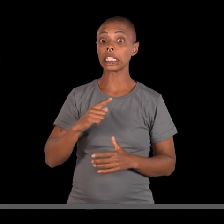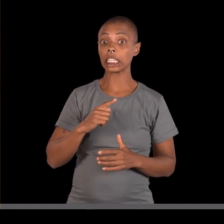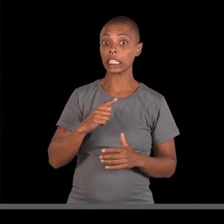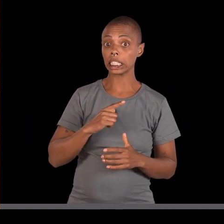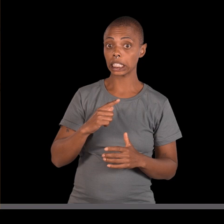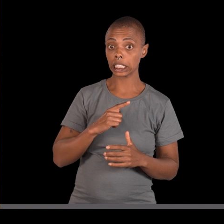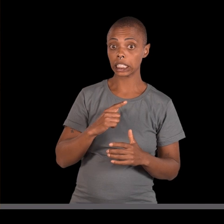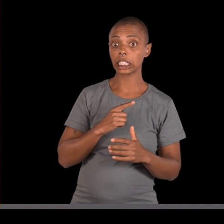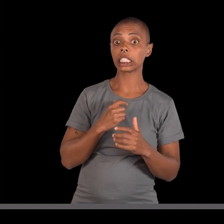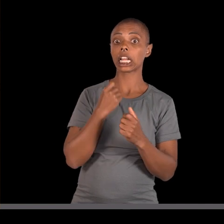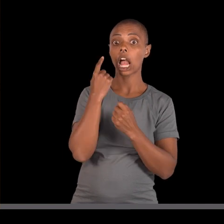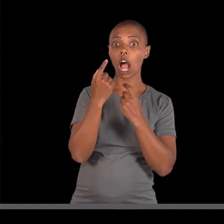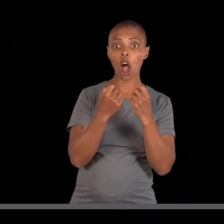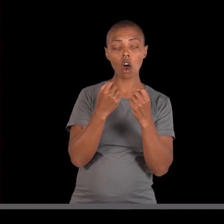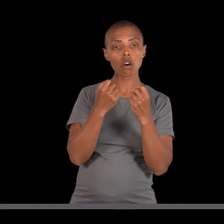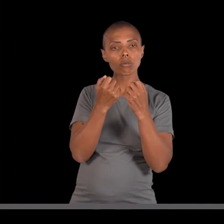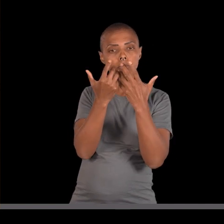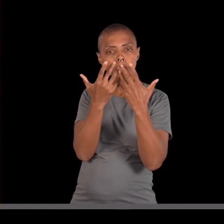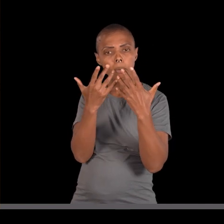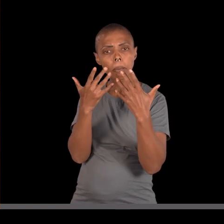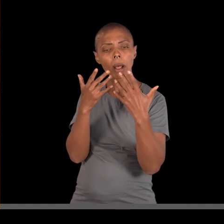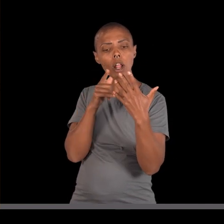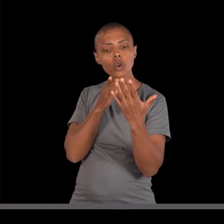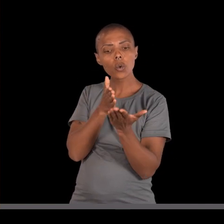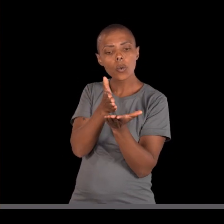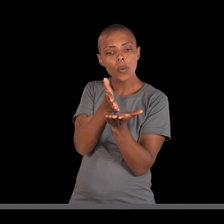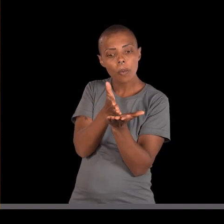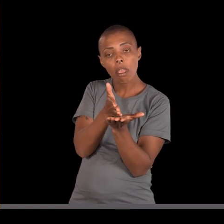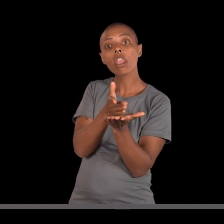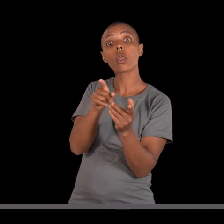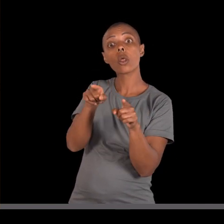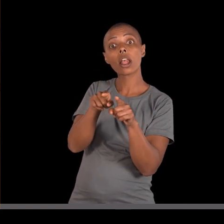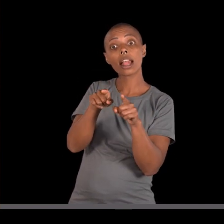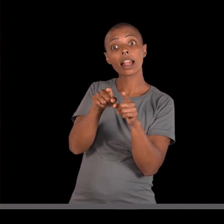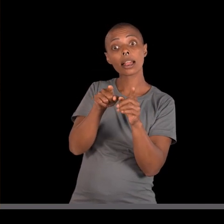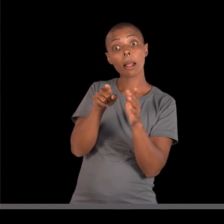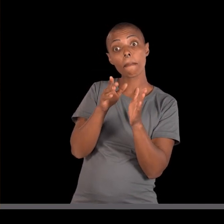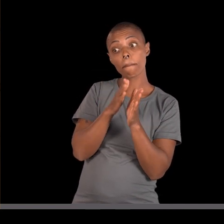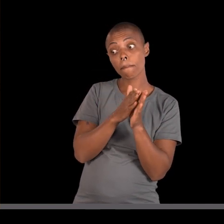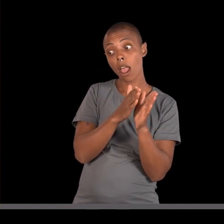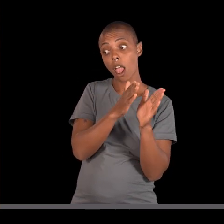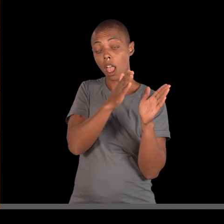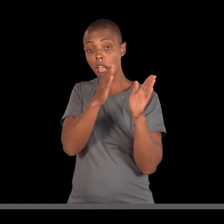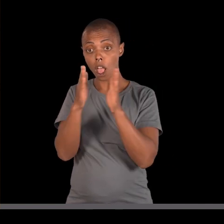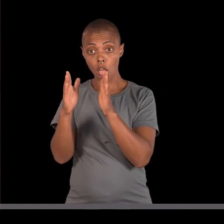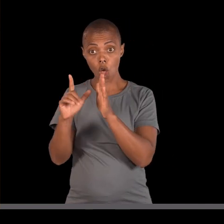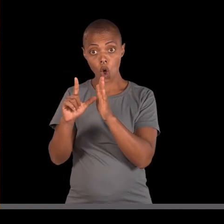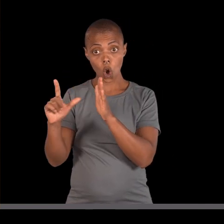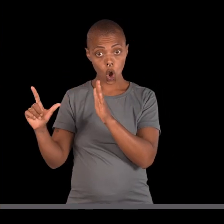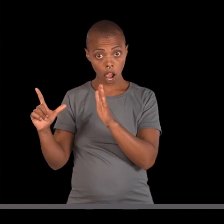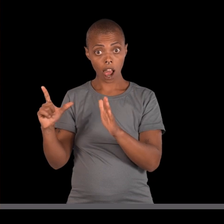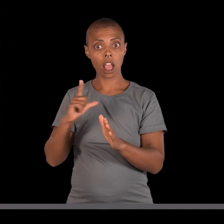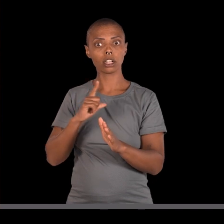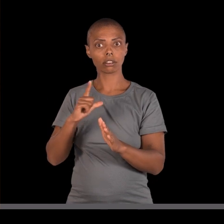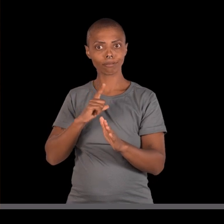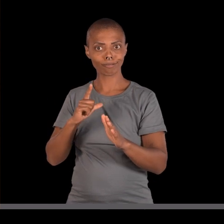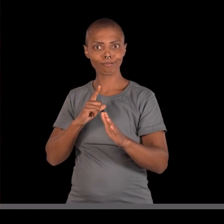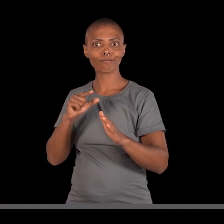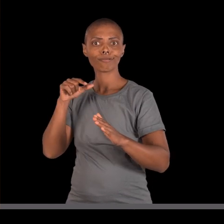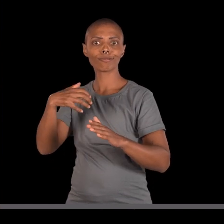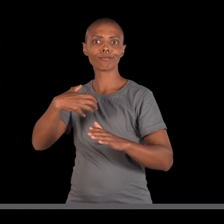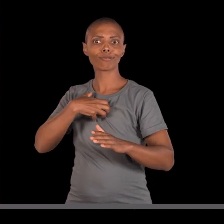sedimentação. Existem escudos cristalinos na porção leste e central da América do Sul e na região da